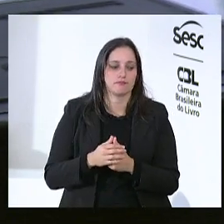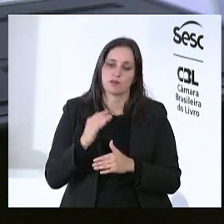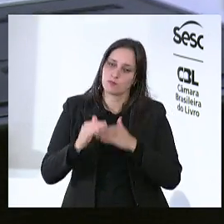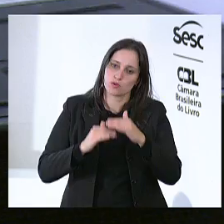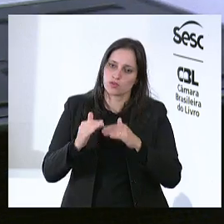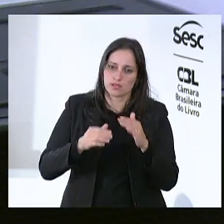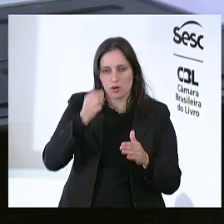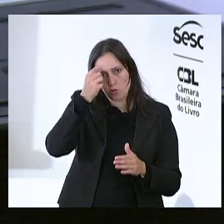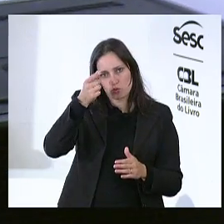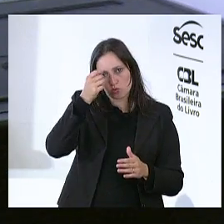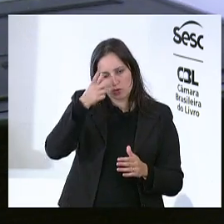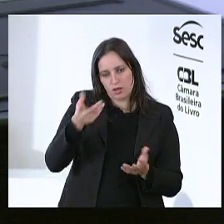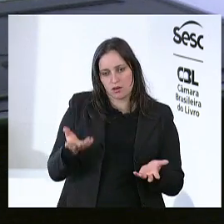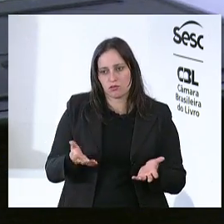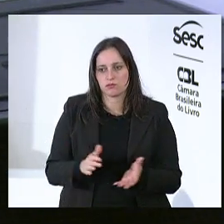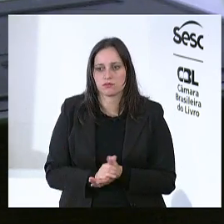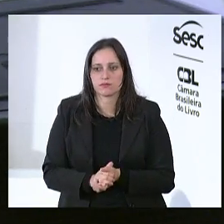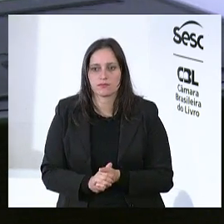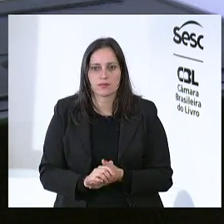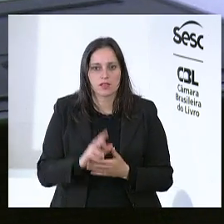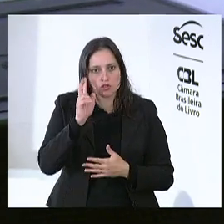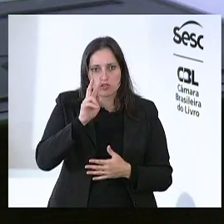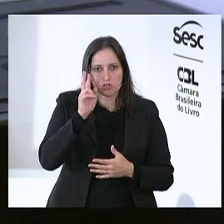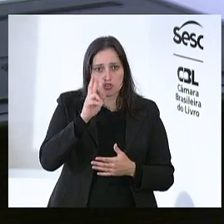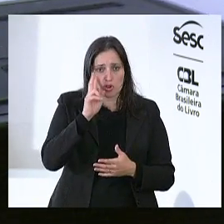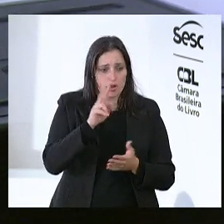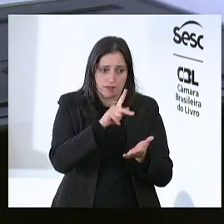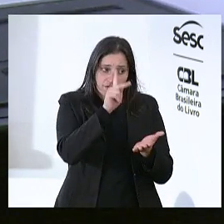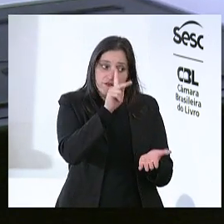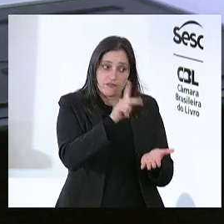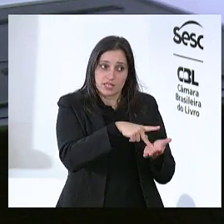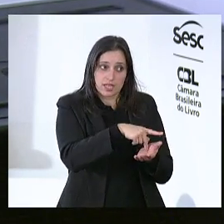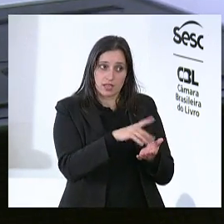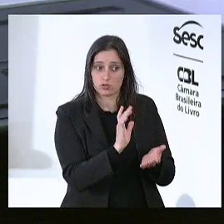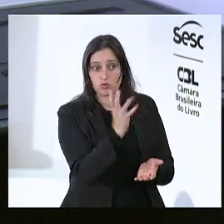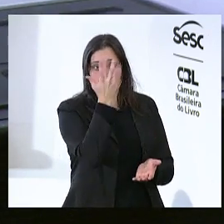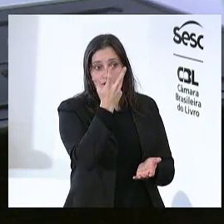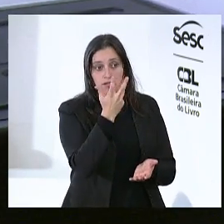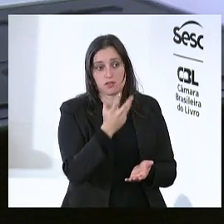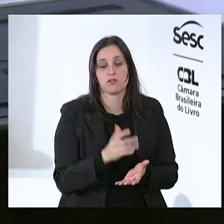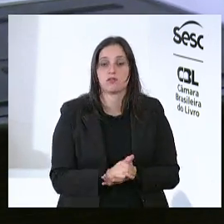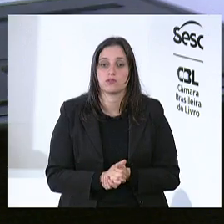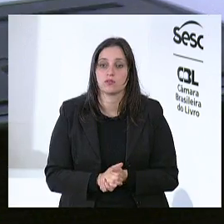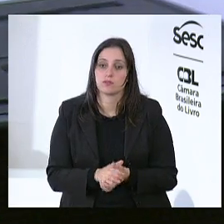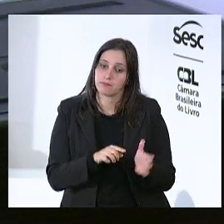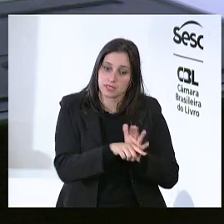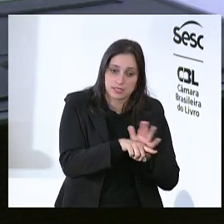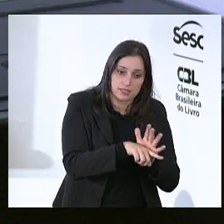A história é um processo científico, entre aspas, aí podemos dizer, né? É um processo de pesquisa,